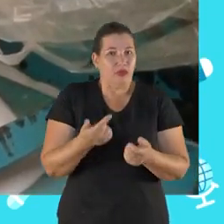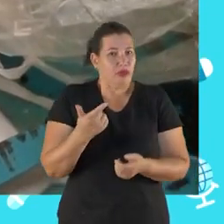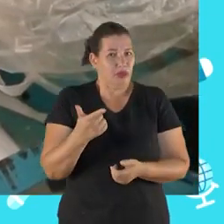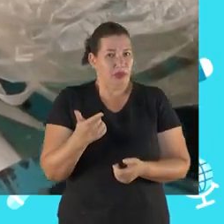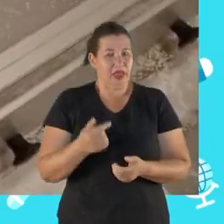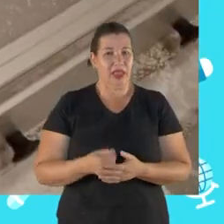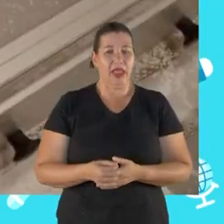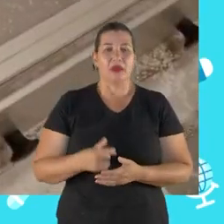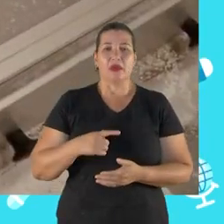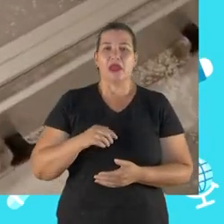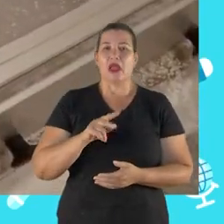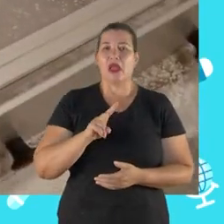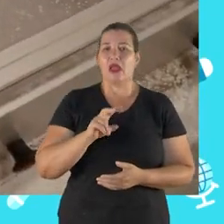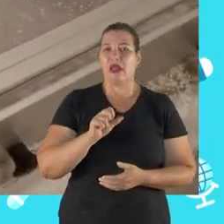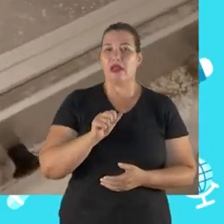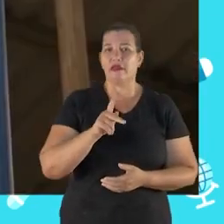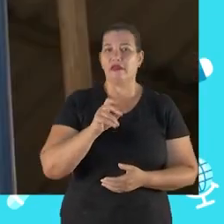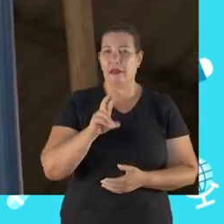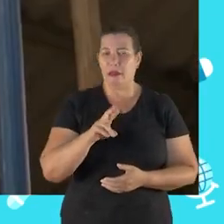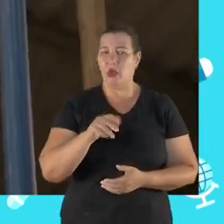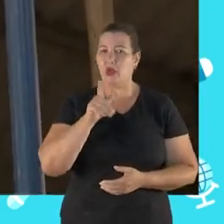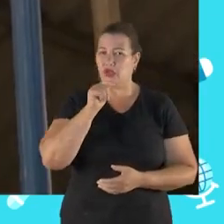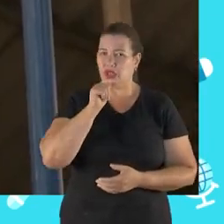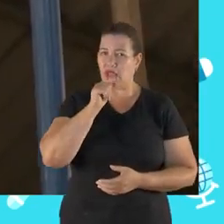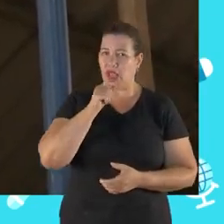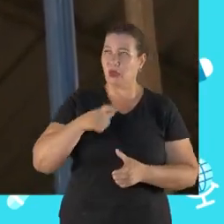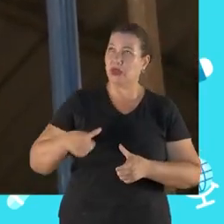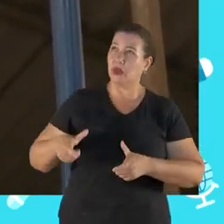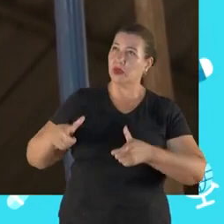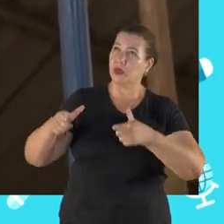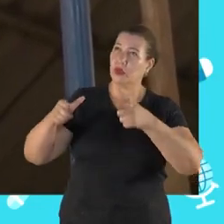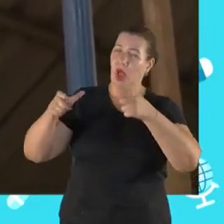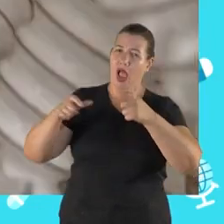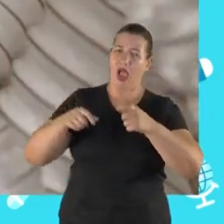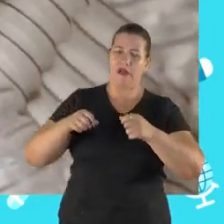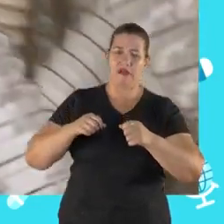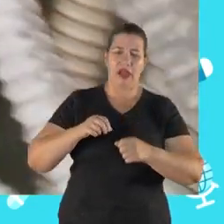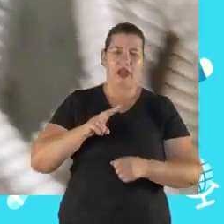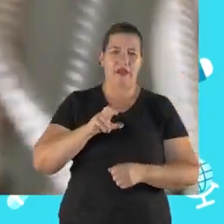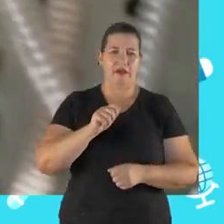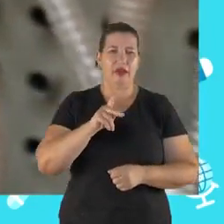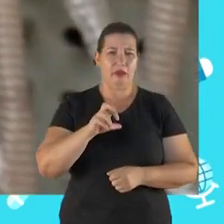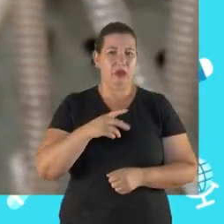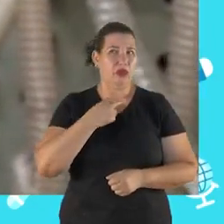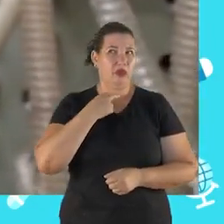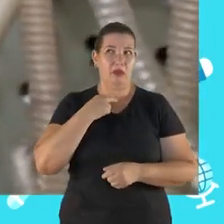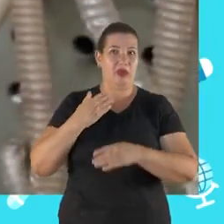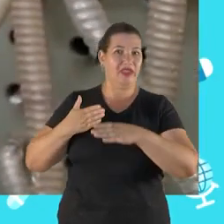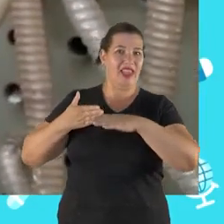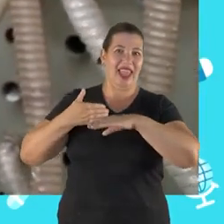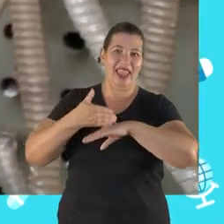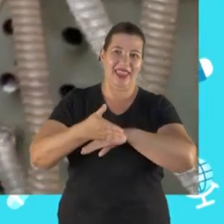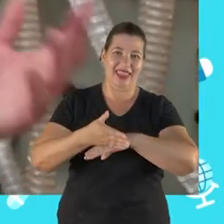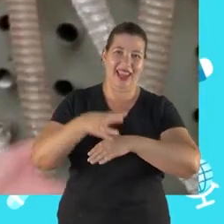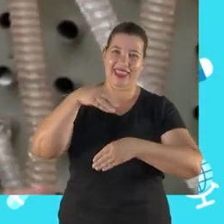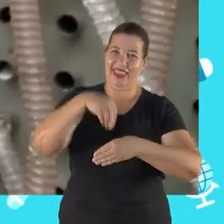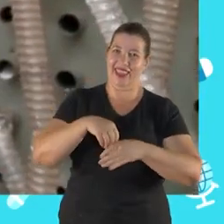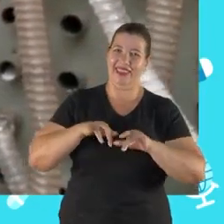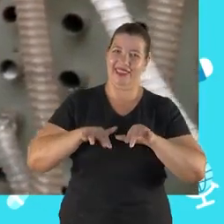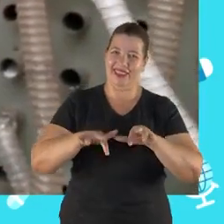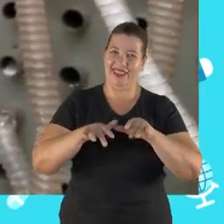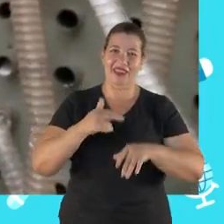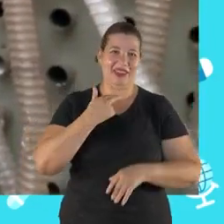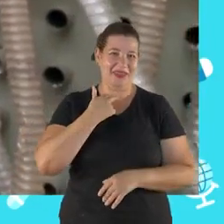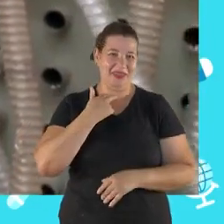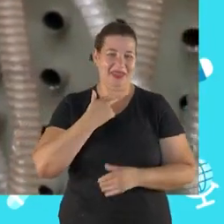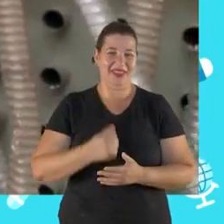fogo embaixo. O que esquenta o poliestireno é vapor de água que vem de uma caldeira. Como a gente não consegue entrar na máquina